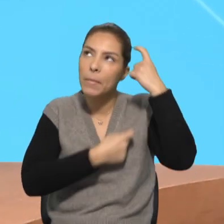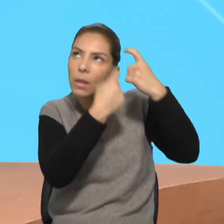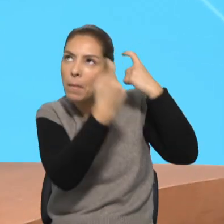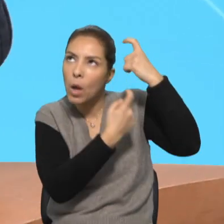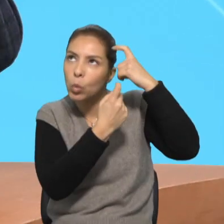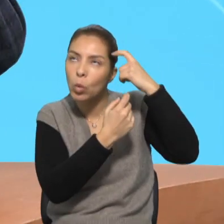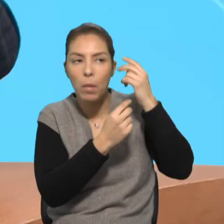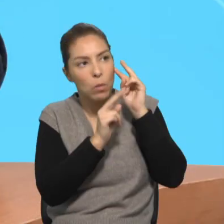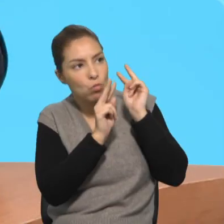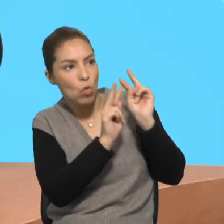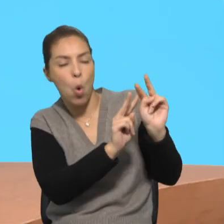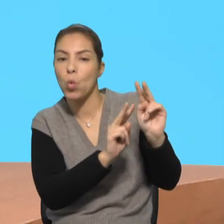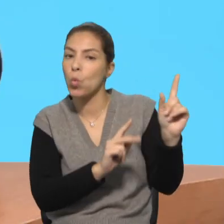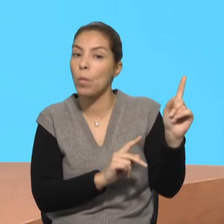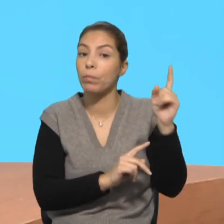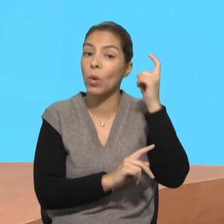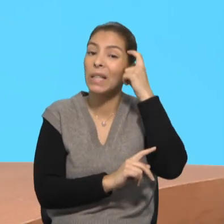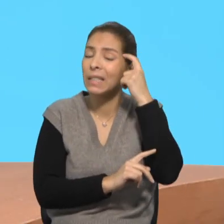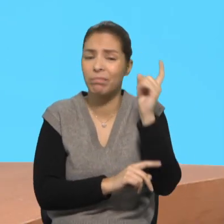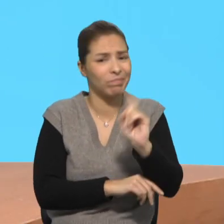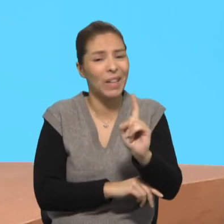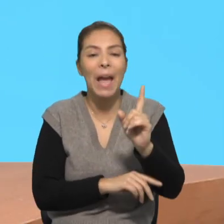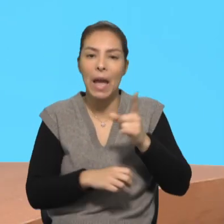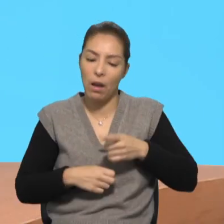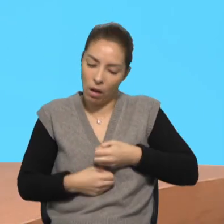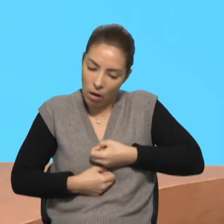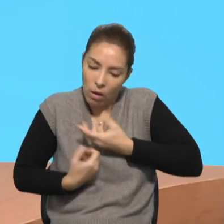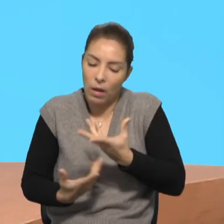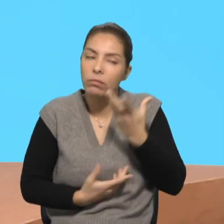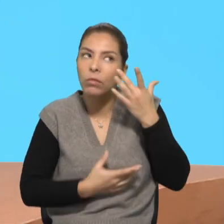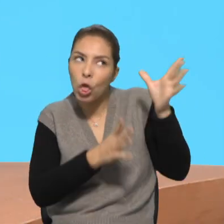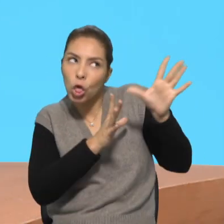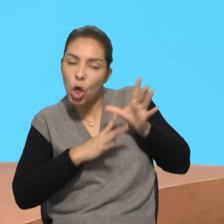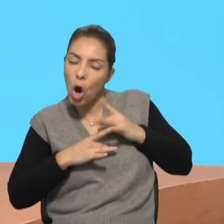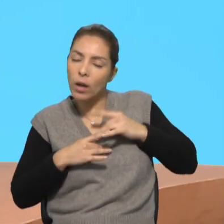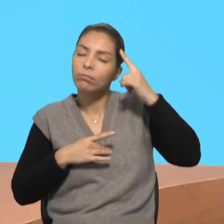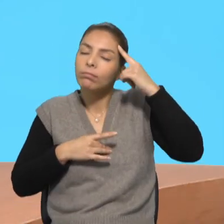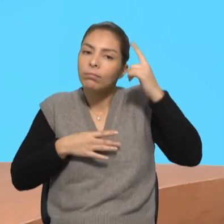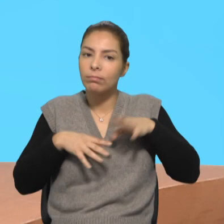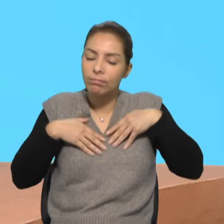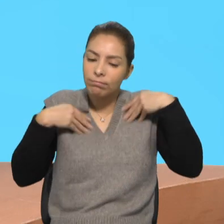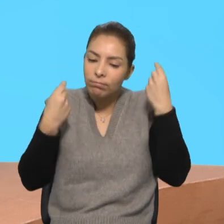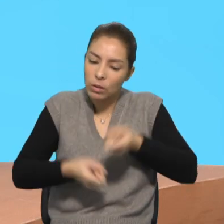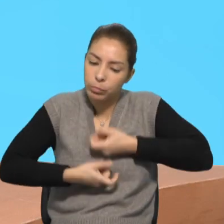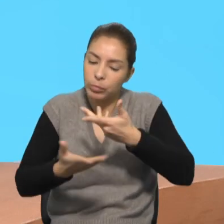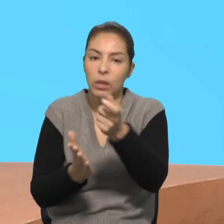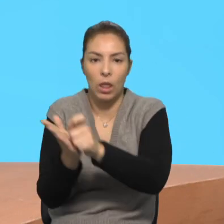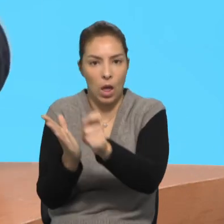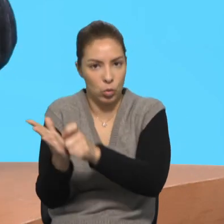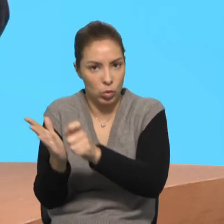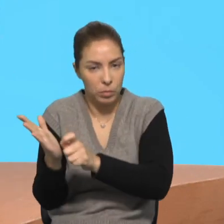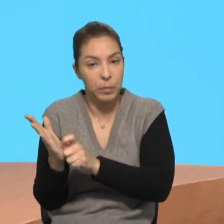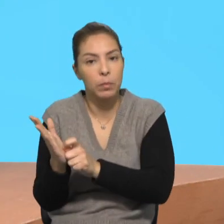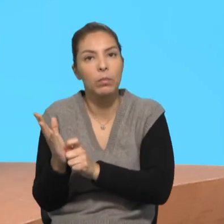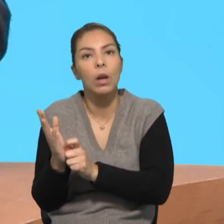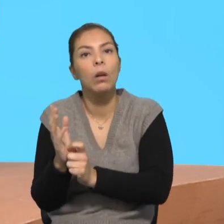da sensibilidade, a partir do coração. É esta beleza que ele harmoniza juntando tudo e em cada coisa. E